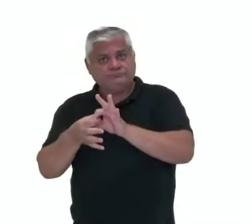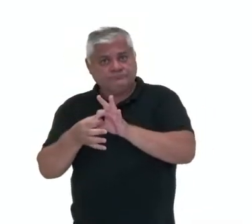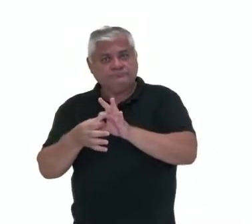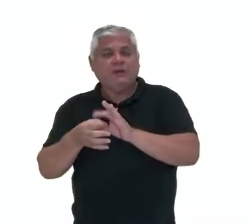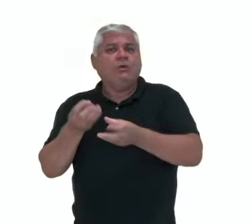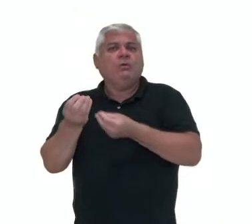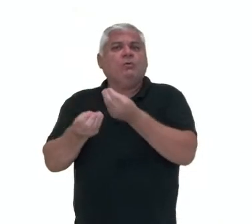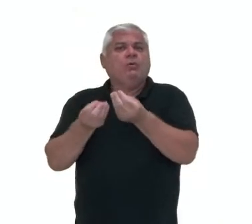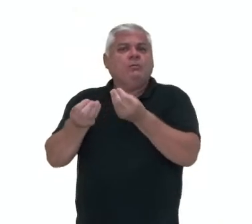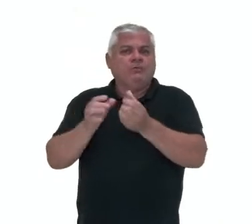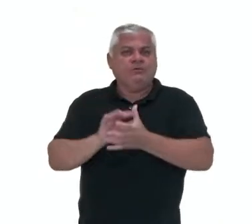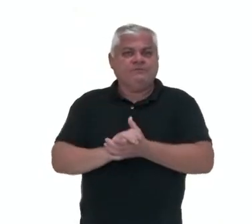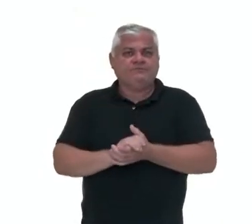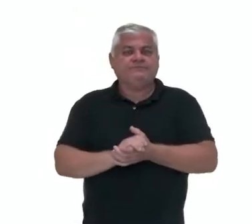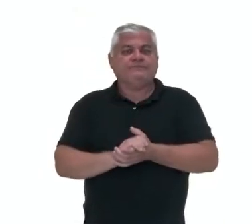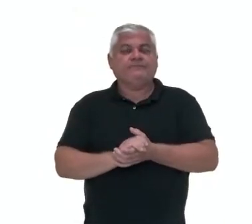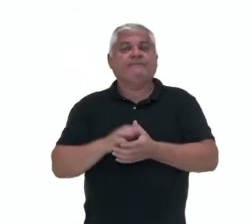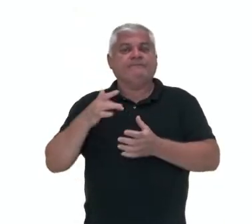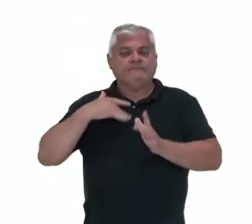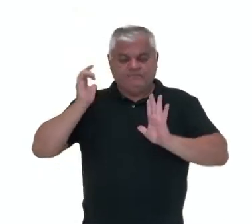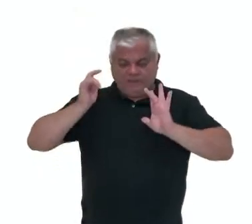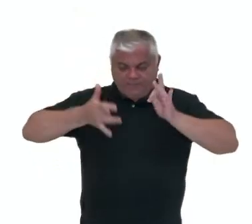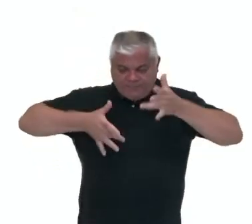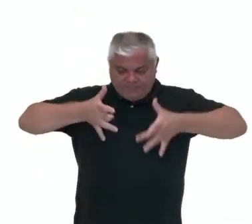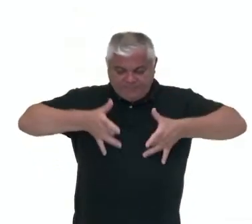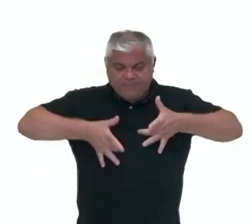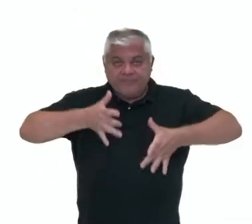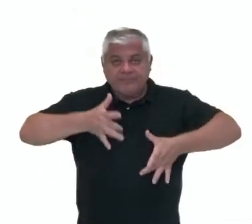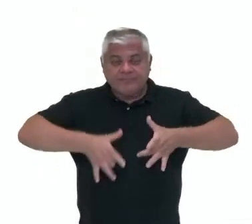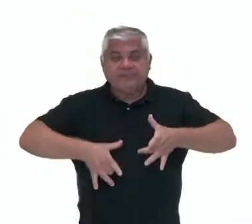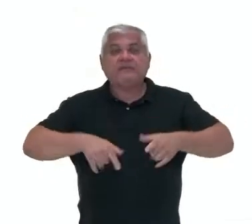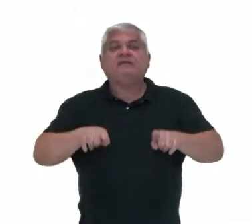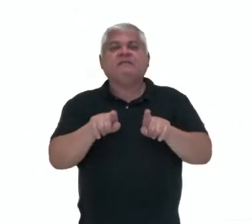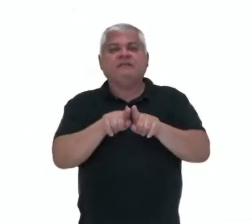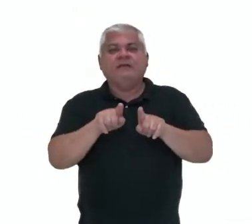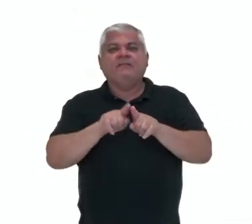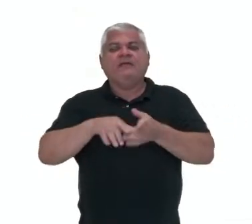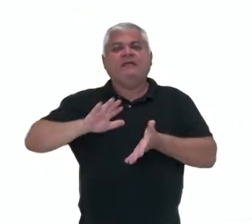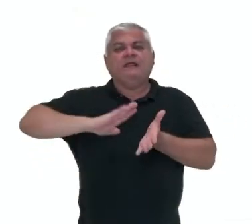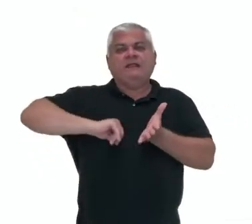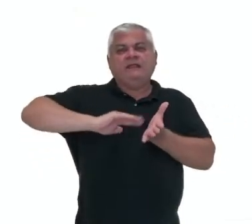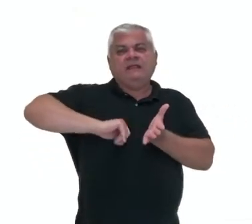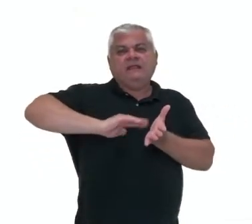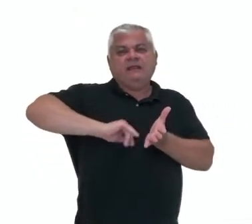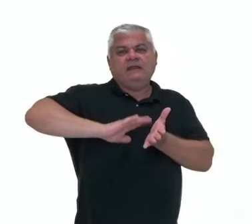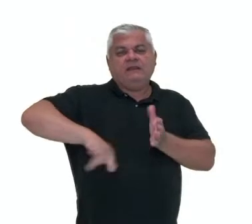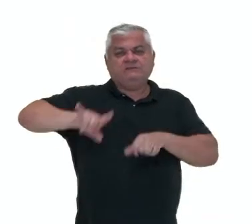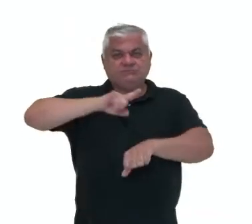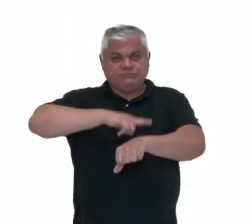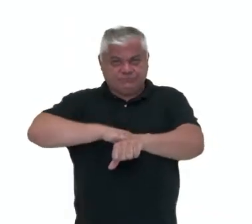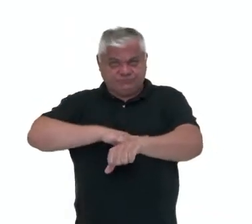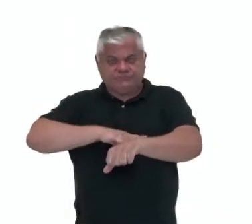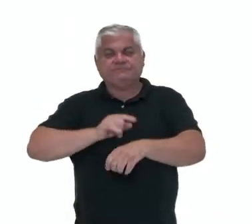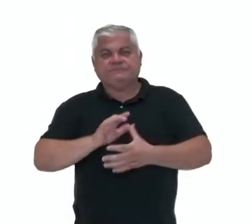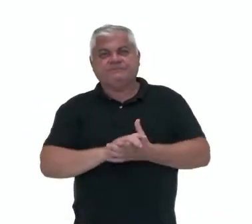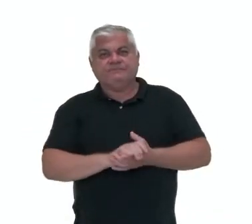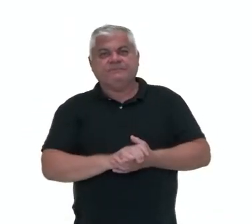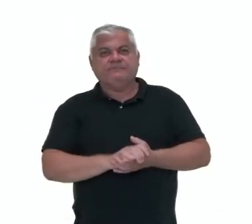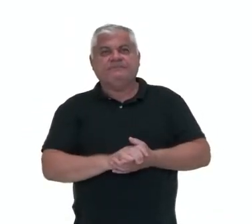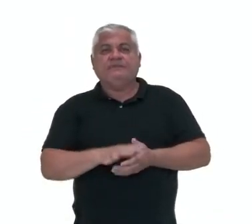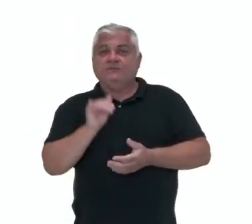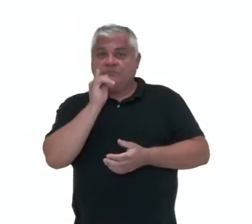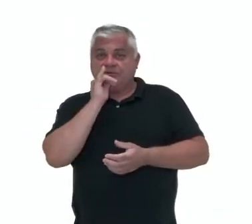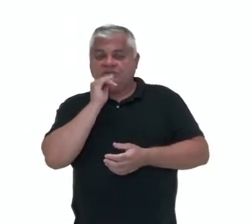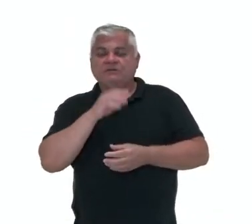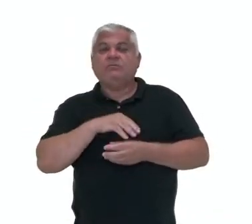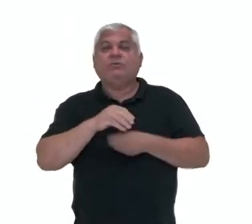a formação, depósito e eliminação da urina. Exatamente. Então, nós vamos falar